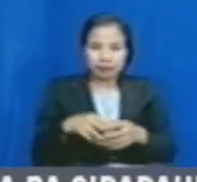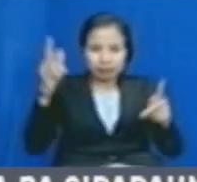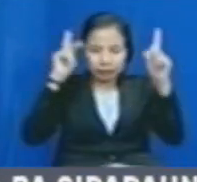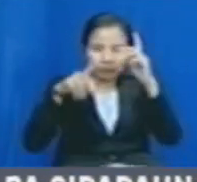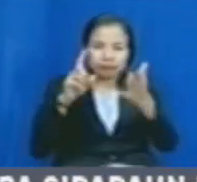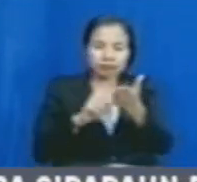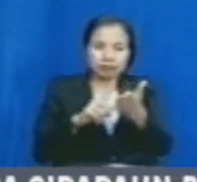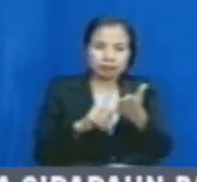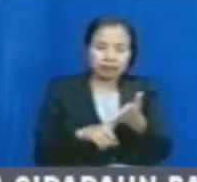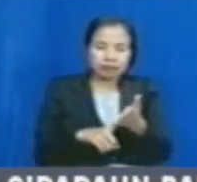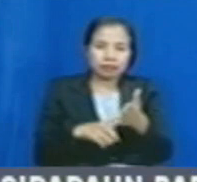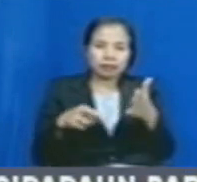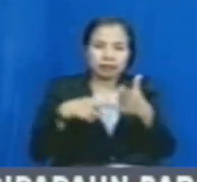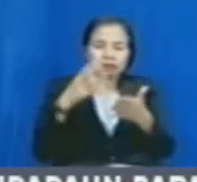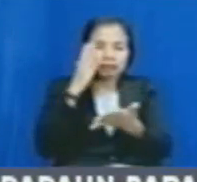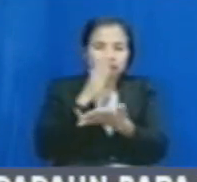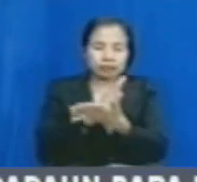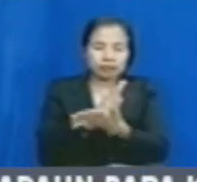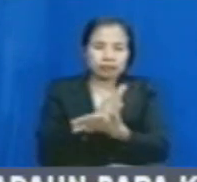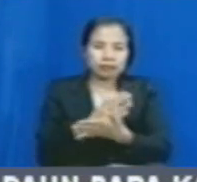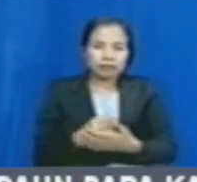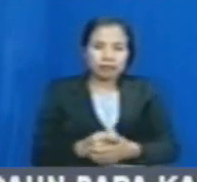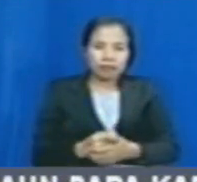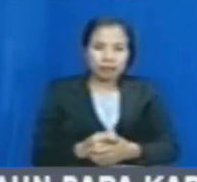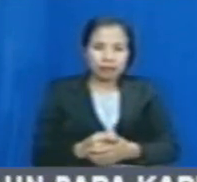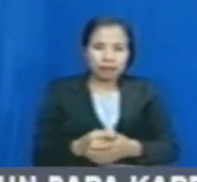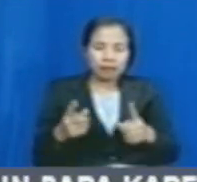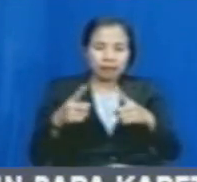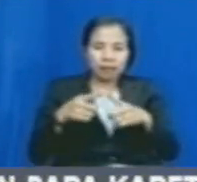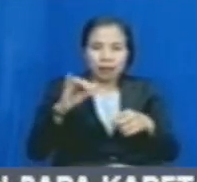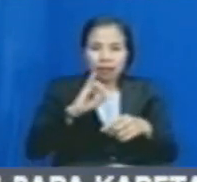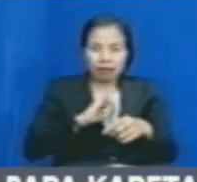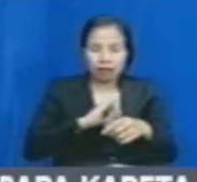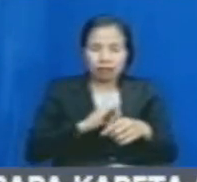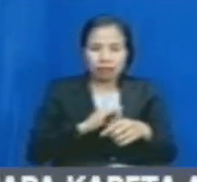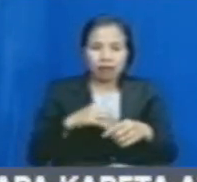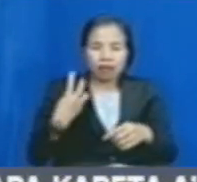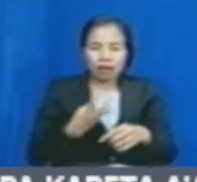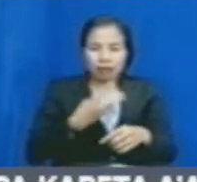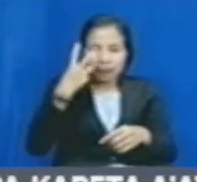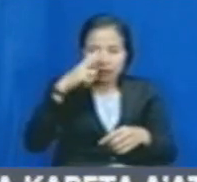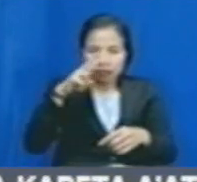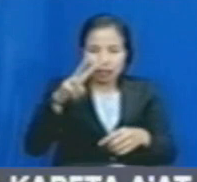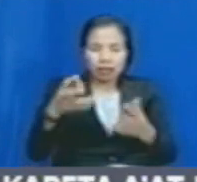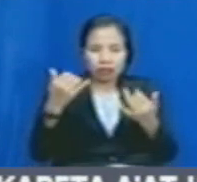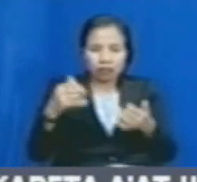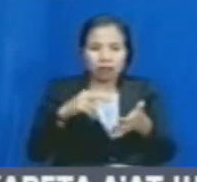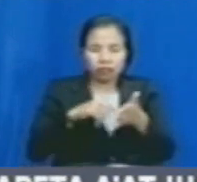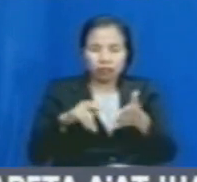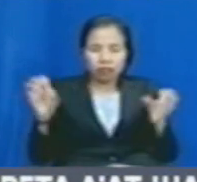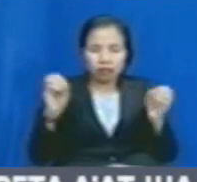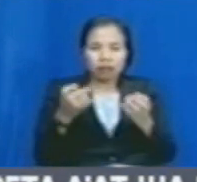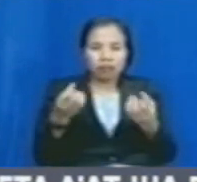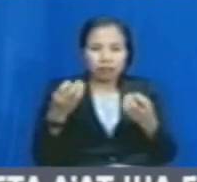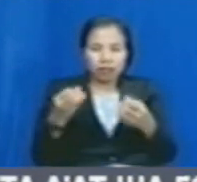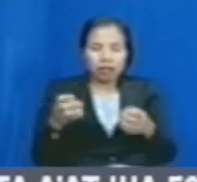até medida preventiva. Sim, ba bahau ni a mim hare agora da dago ne a número incidente lá de um asma e